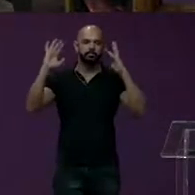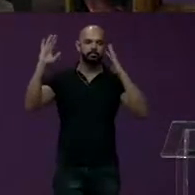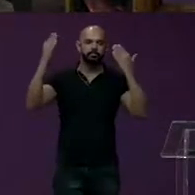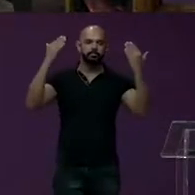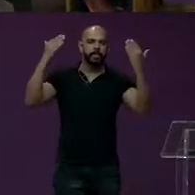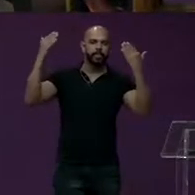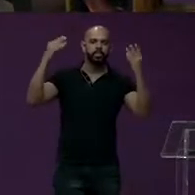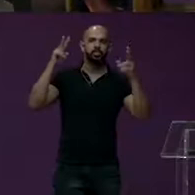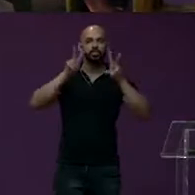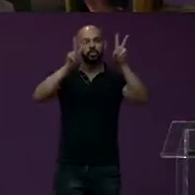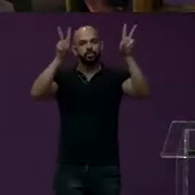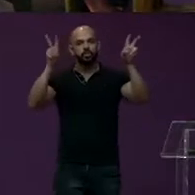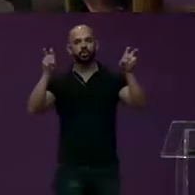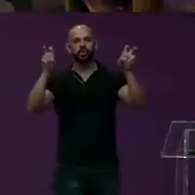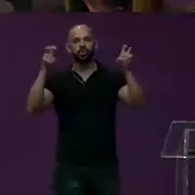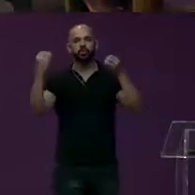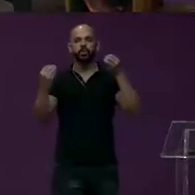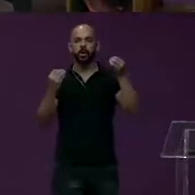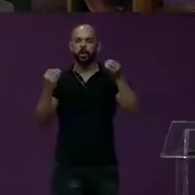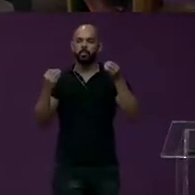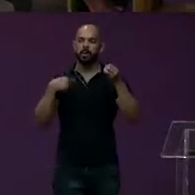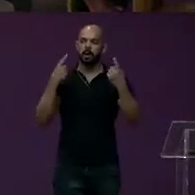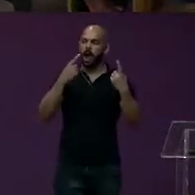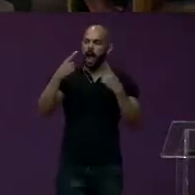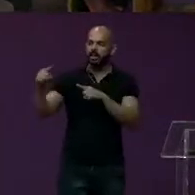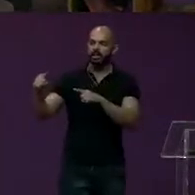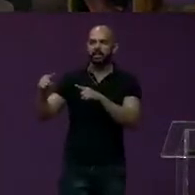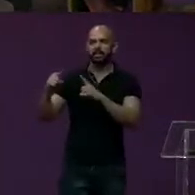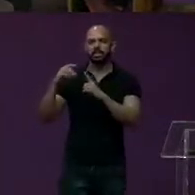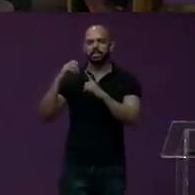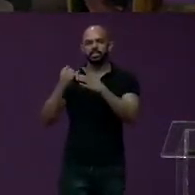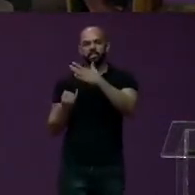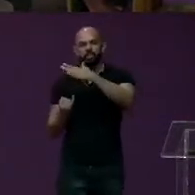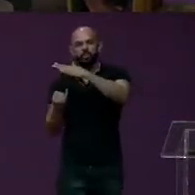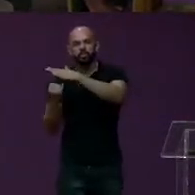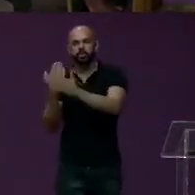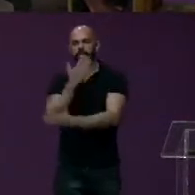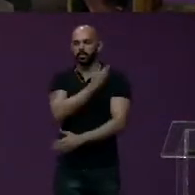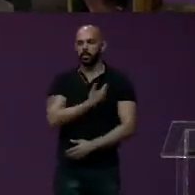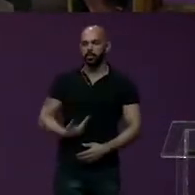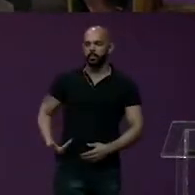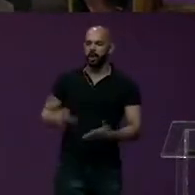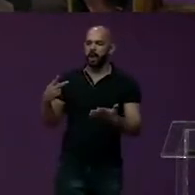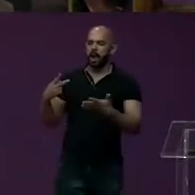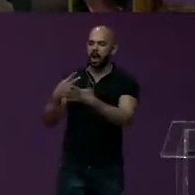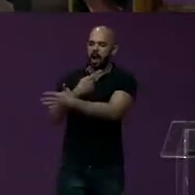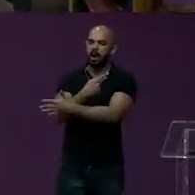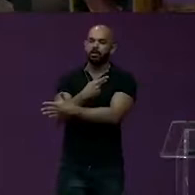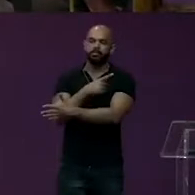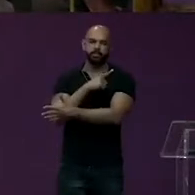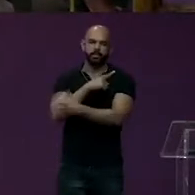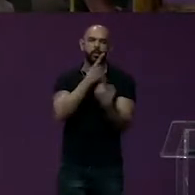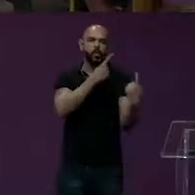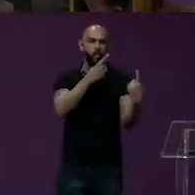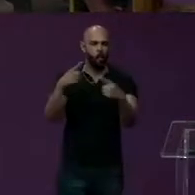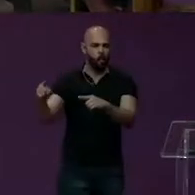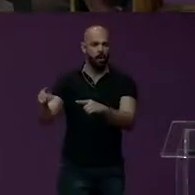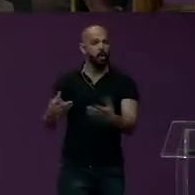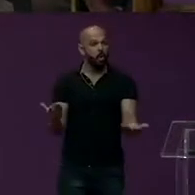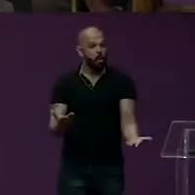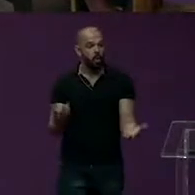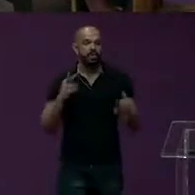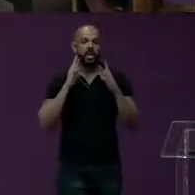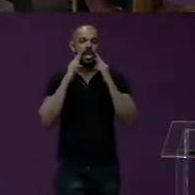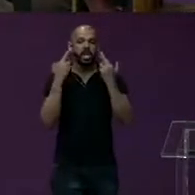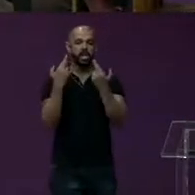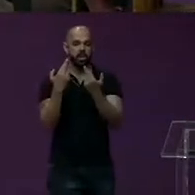refletirmos sobre o ataque mesmo que as instituições públicas, né, estão sendo alvo. Hoje, na reunião